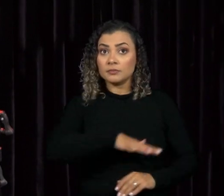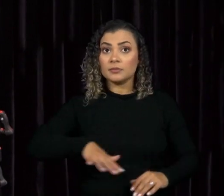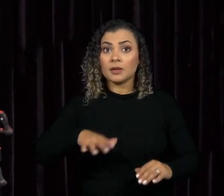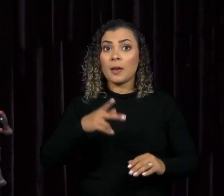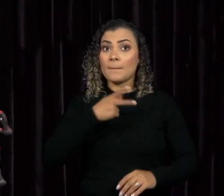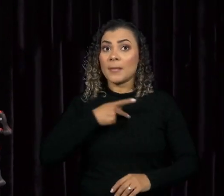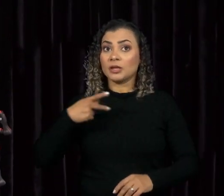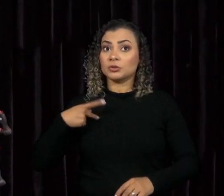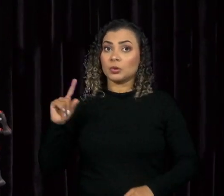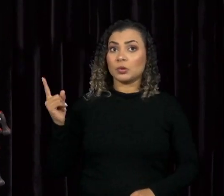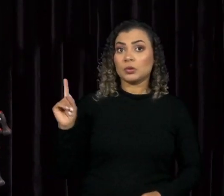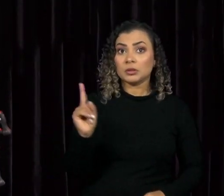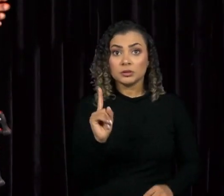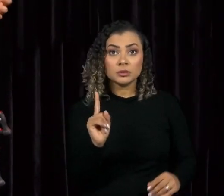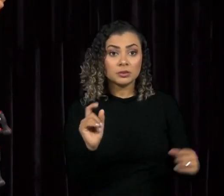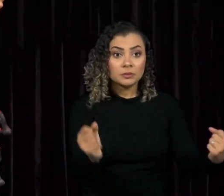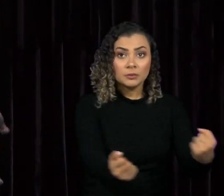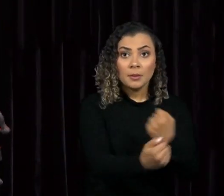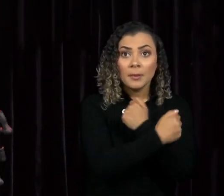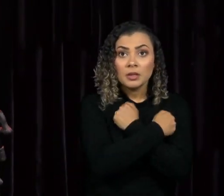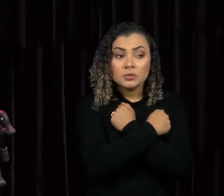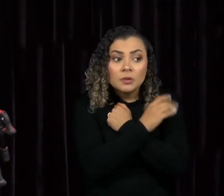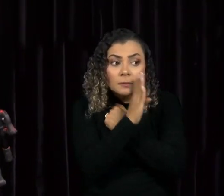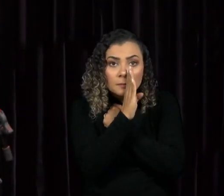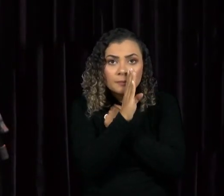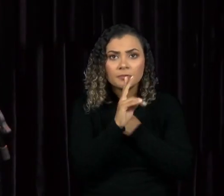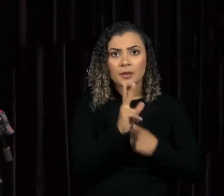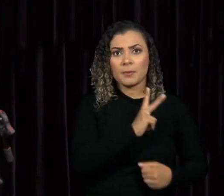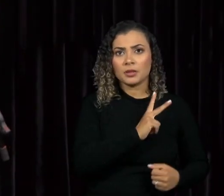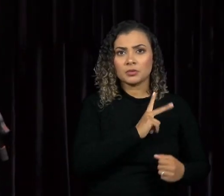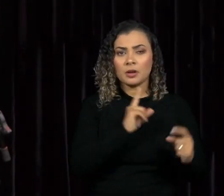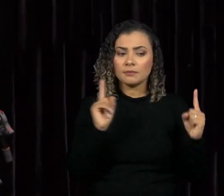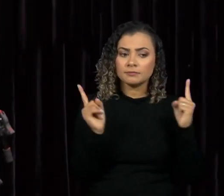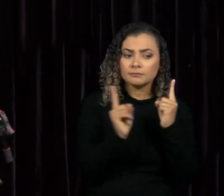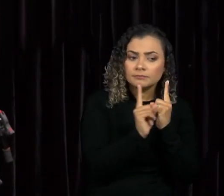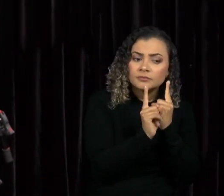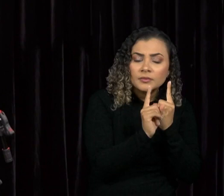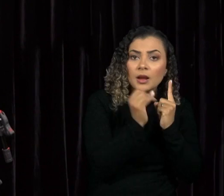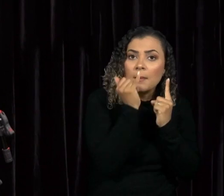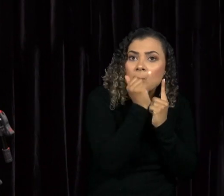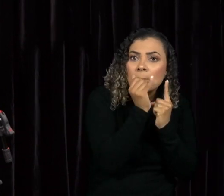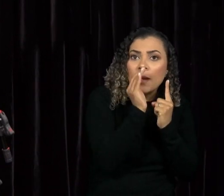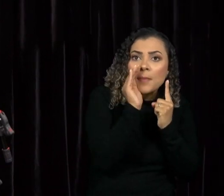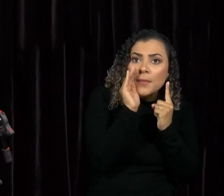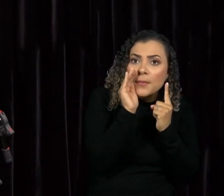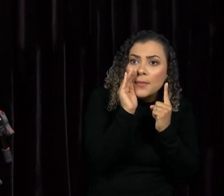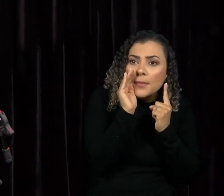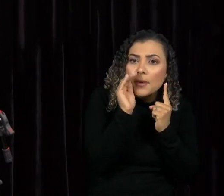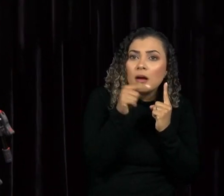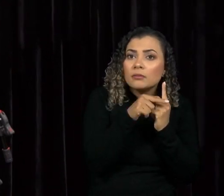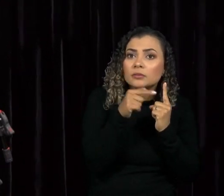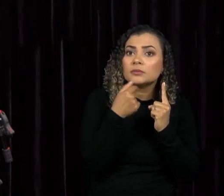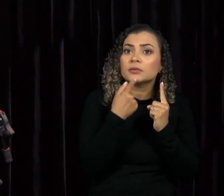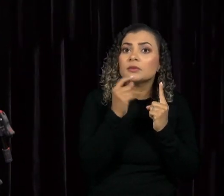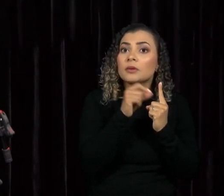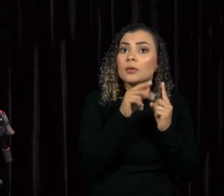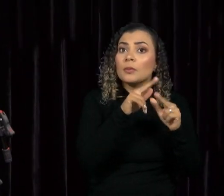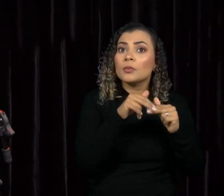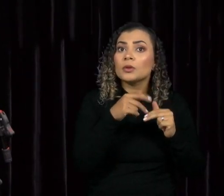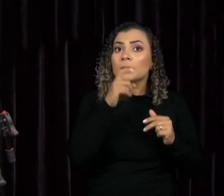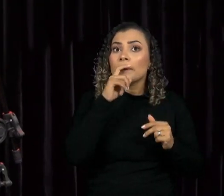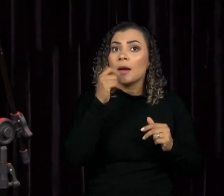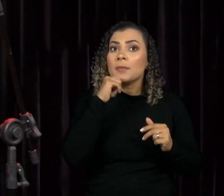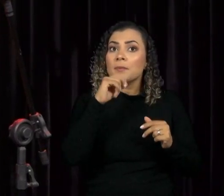pastor atônito me pegou, me abraçou, levou pro canto da igreja, chegou no meu ouvido e falou assim, porra, você tá falando com uma porra, por isso que seu pai